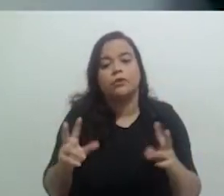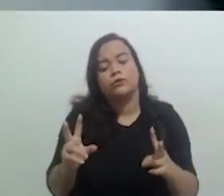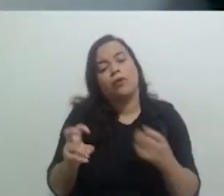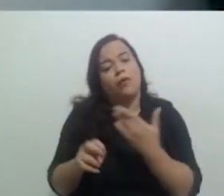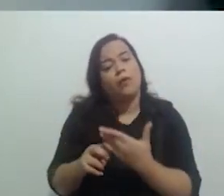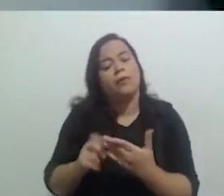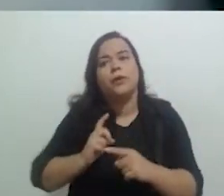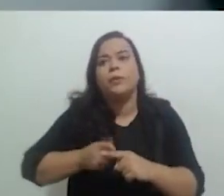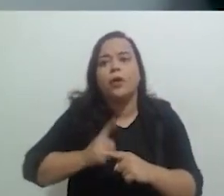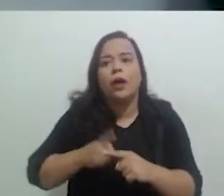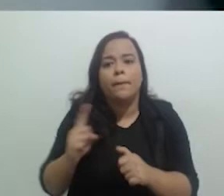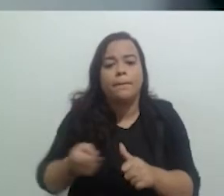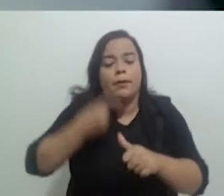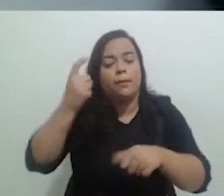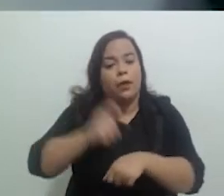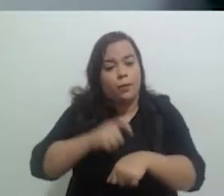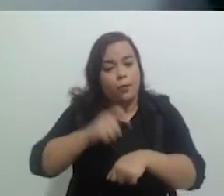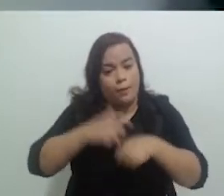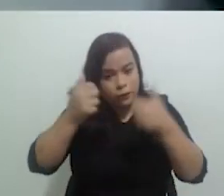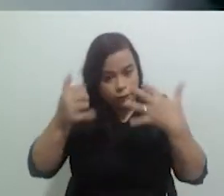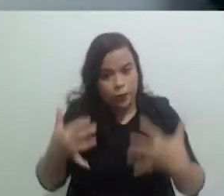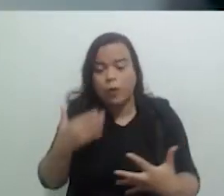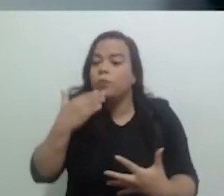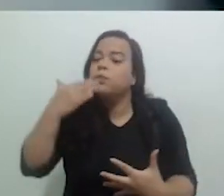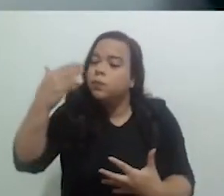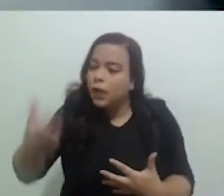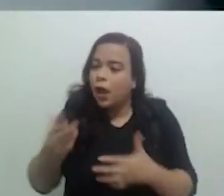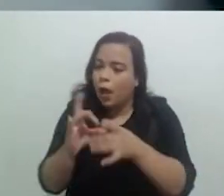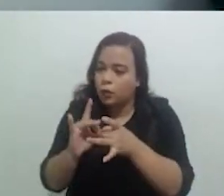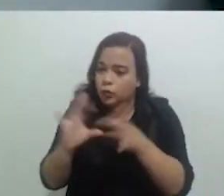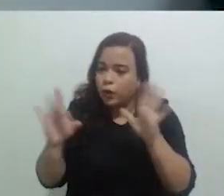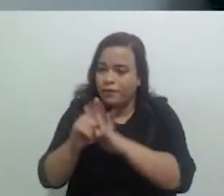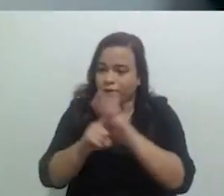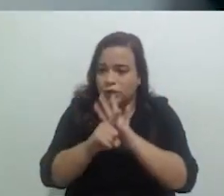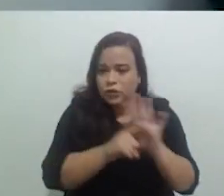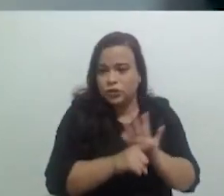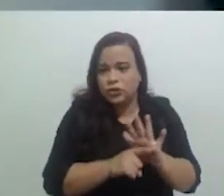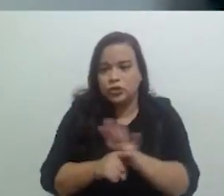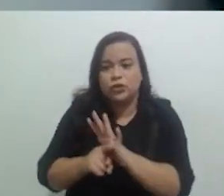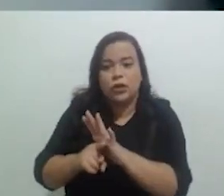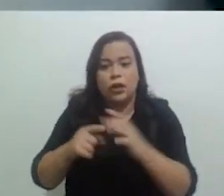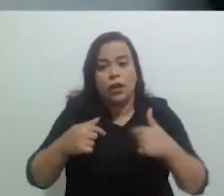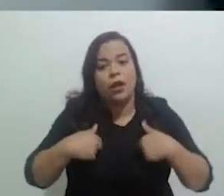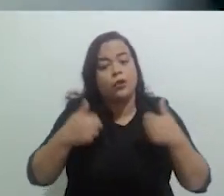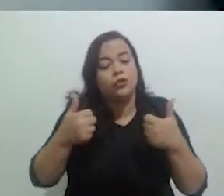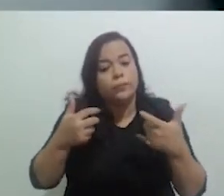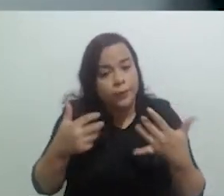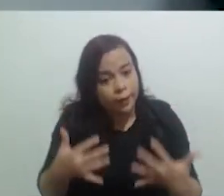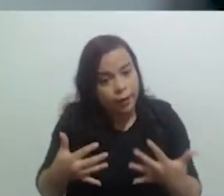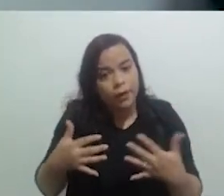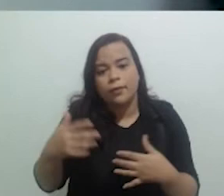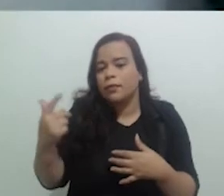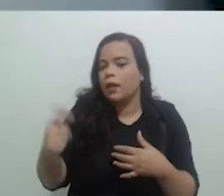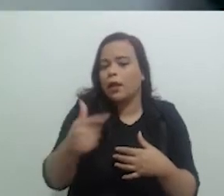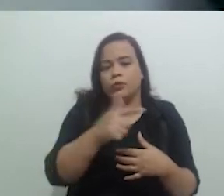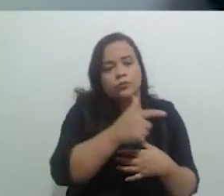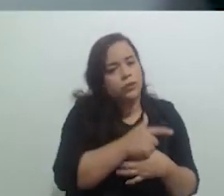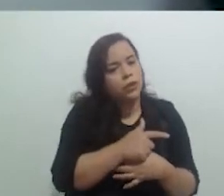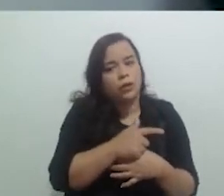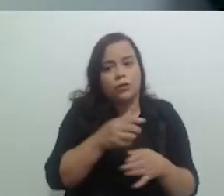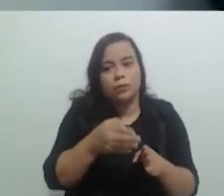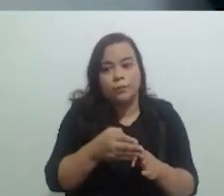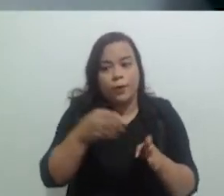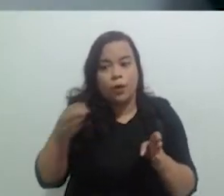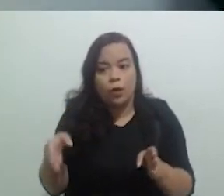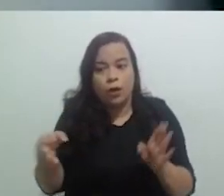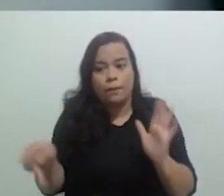foi pedida a autorização para investigar, eu disse que não havia prerrogativa de foro e disse que a procuradoria poderia investigar